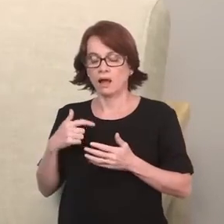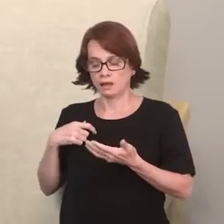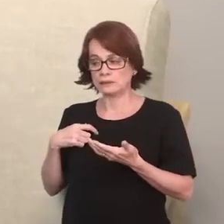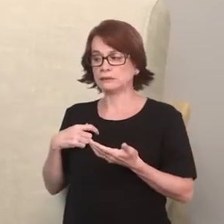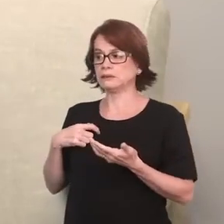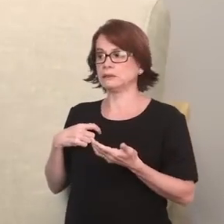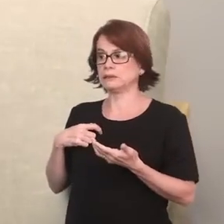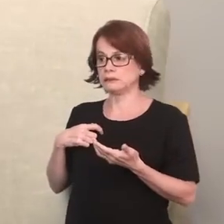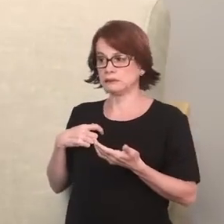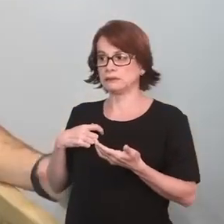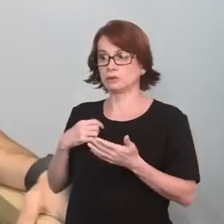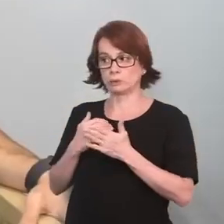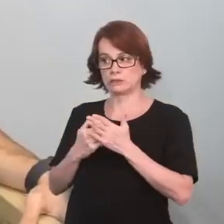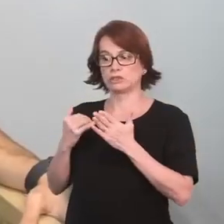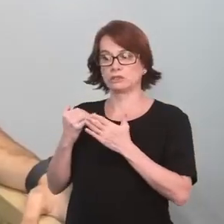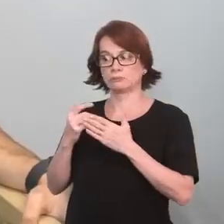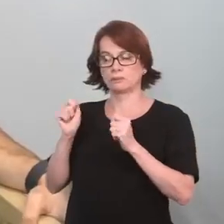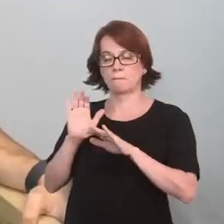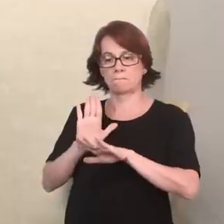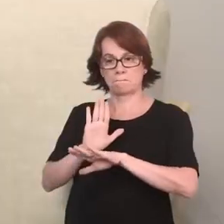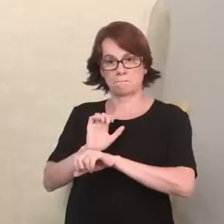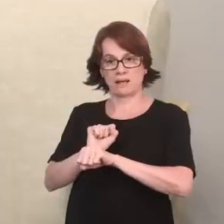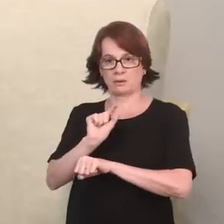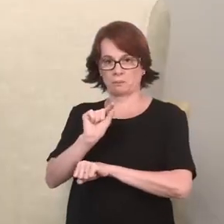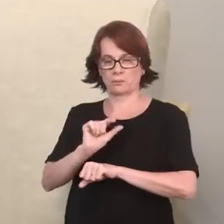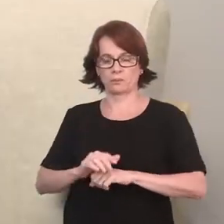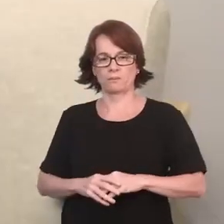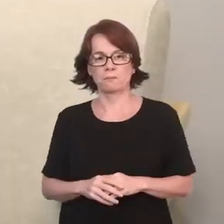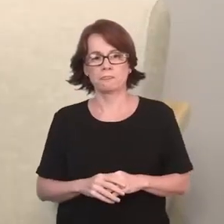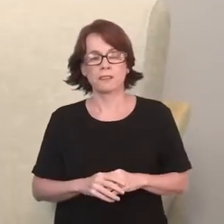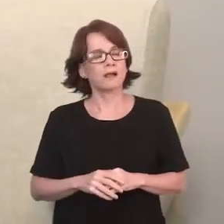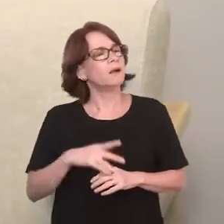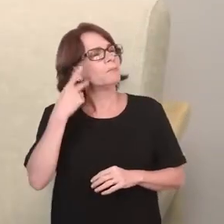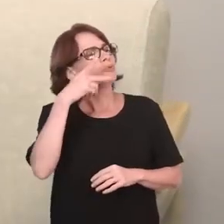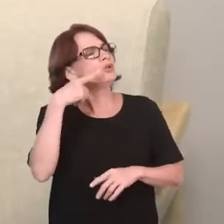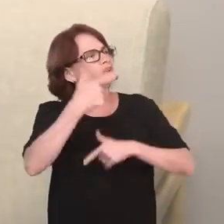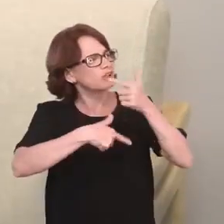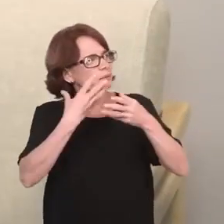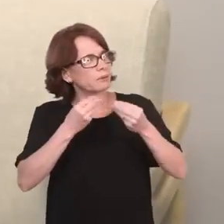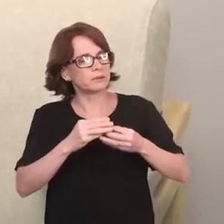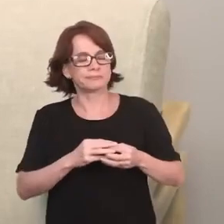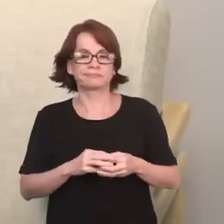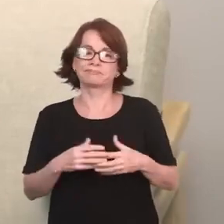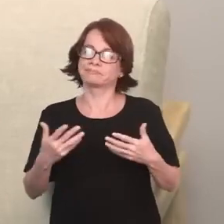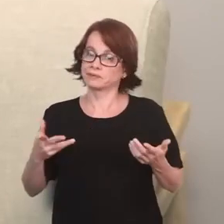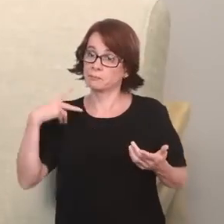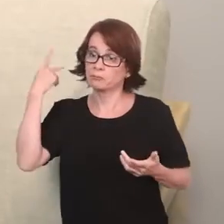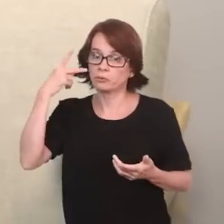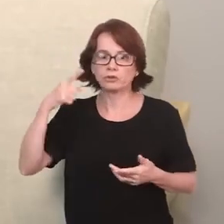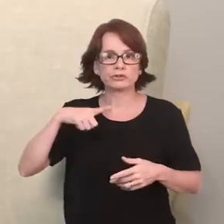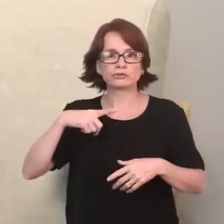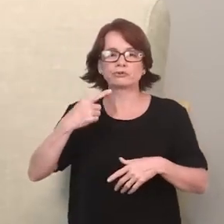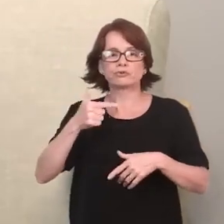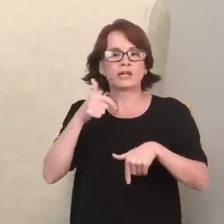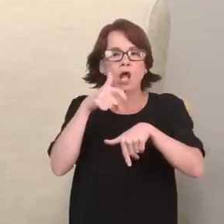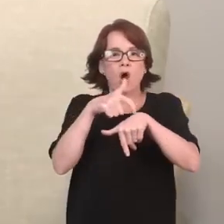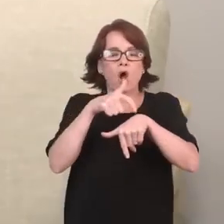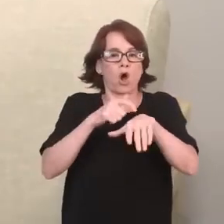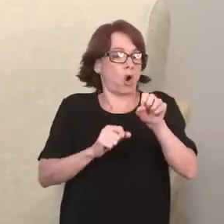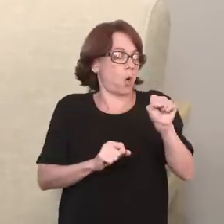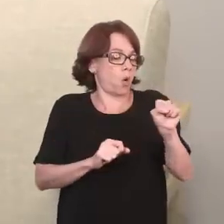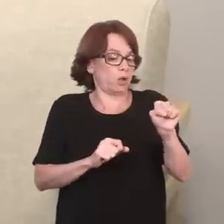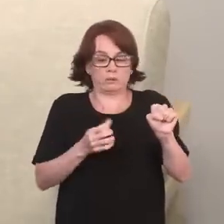está exagerando um pouco, né? Político trabalha muito? Nossa Senhora, não, político assim, sabe aquela coisa, a gente não tem expediente, né? Você não é